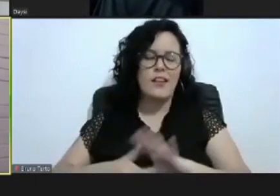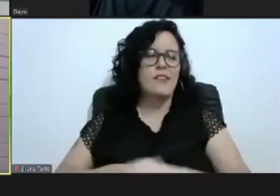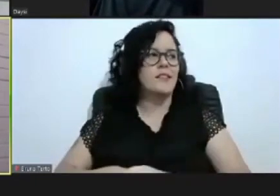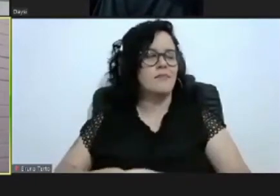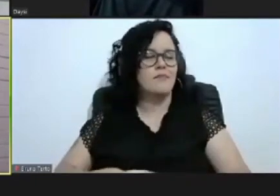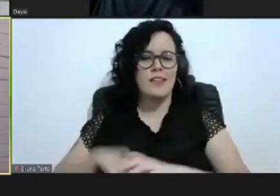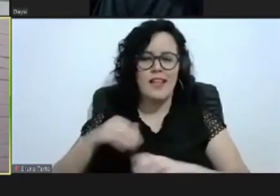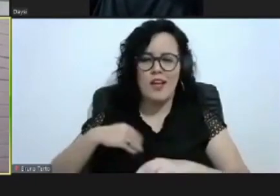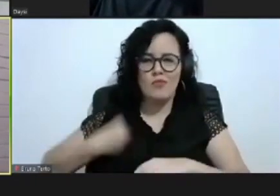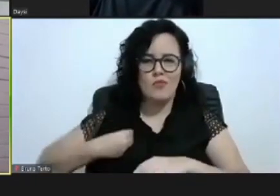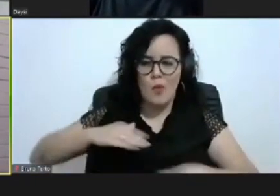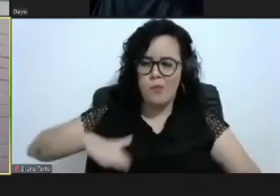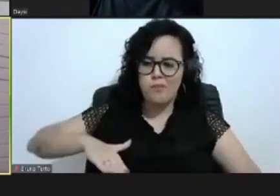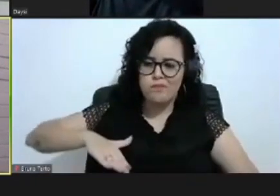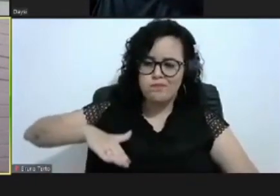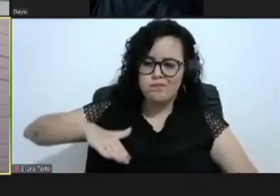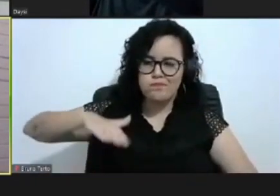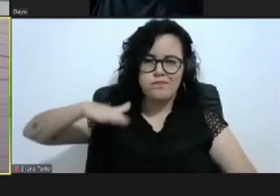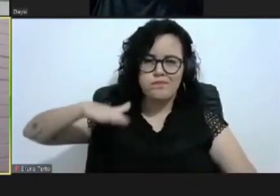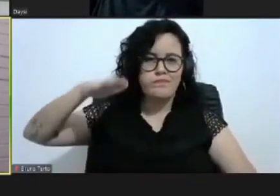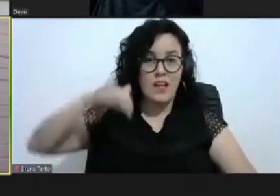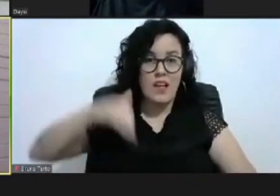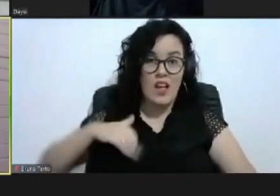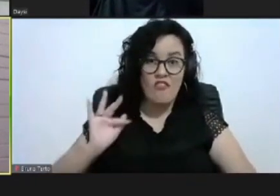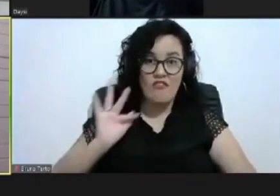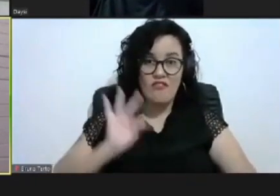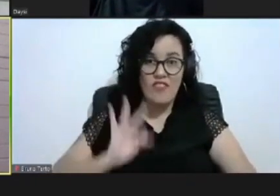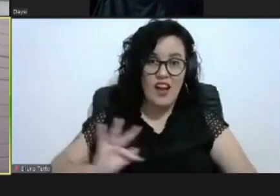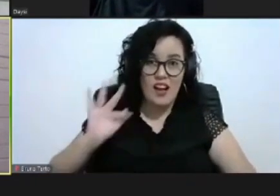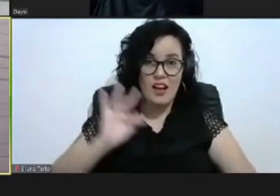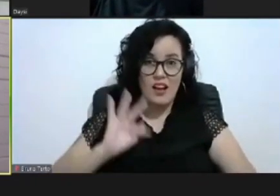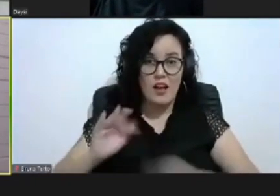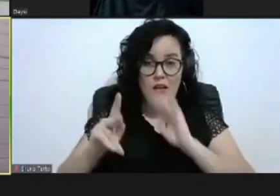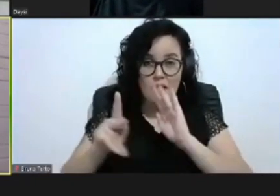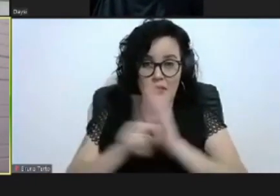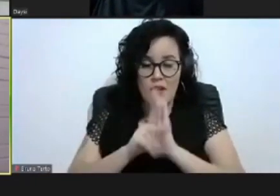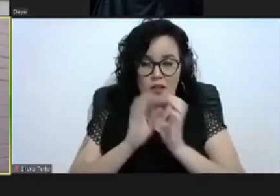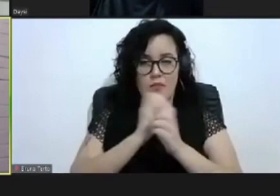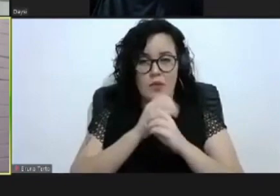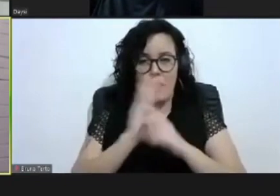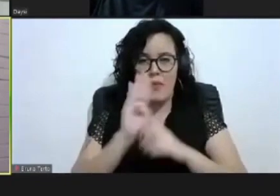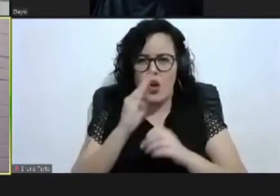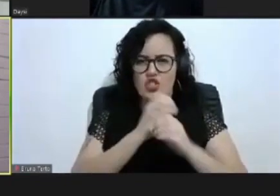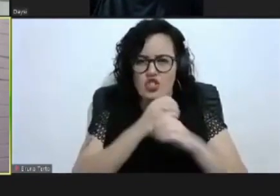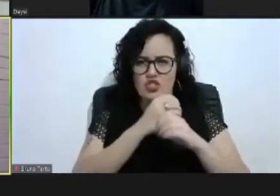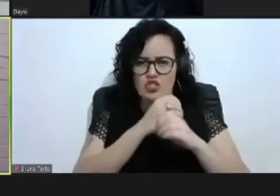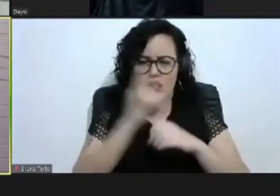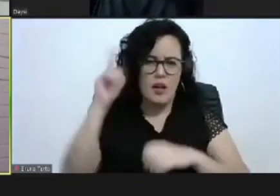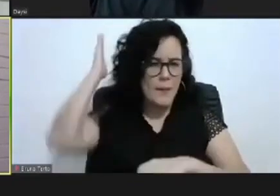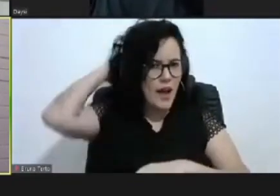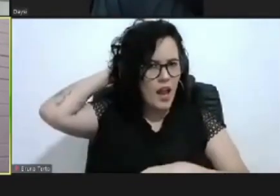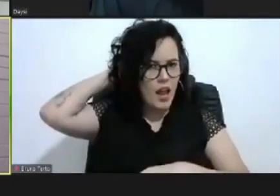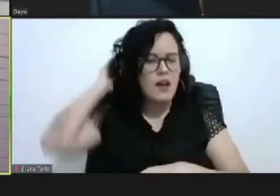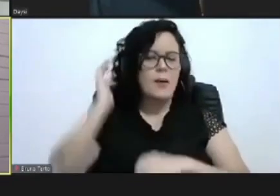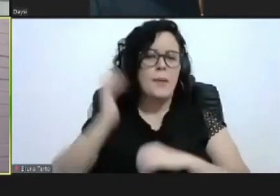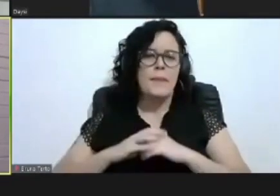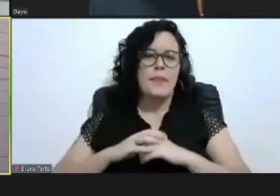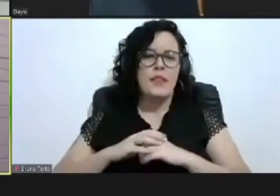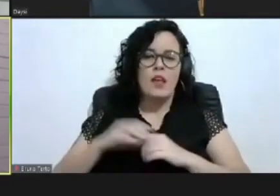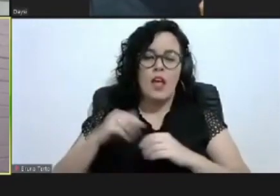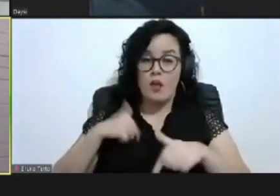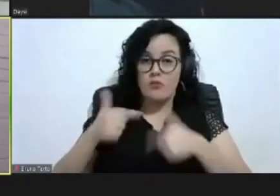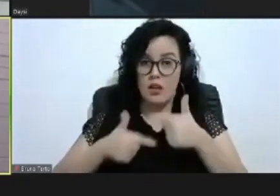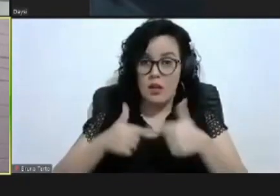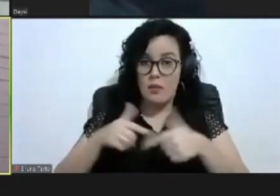vivi lá, fiz uma faculdade de Biologia na Federal do Pará, e me mudei, trabalhei na livraria,